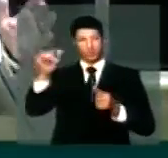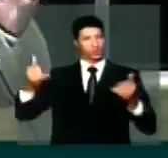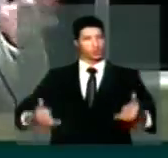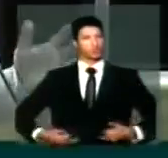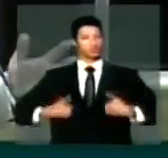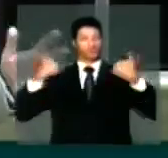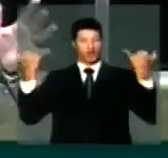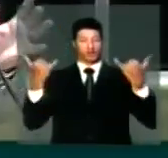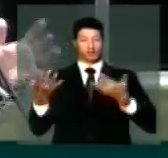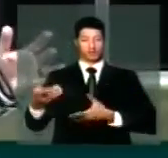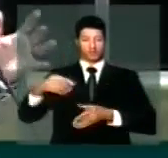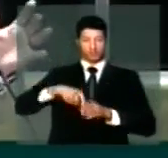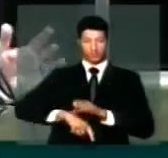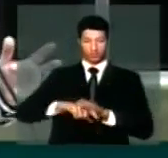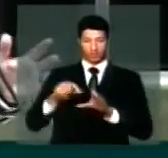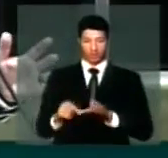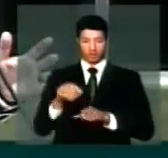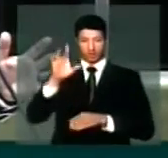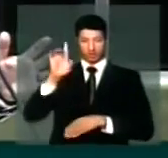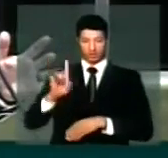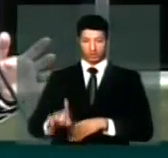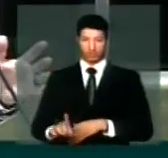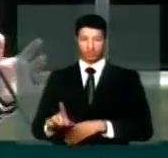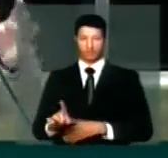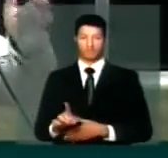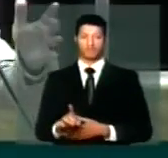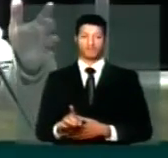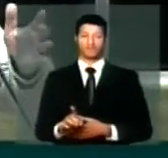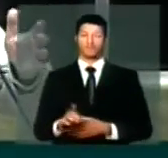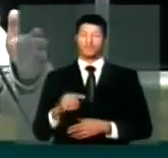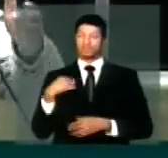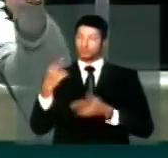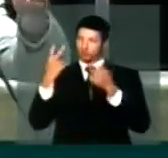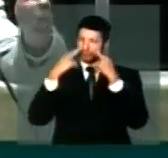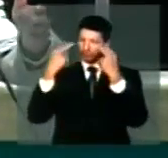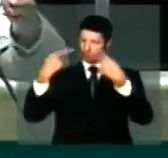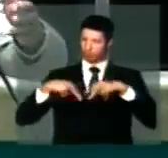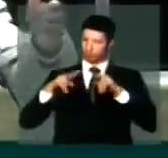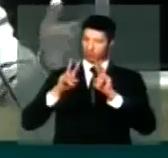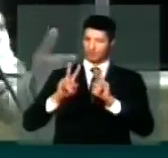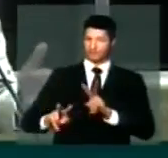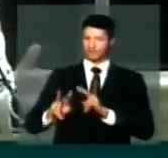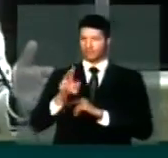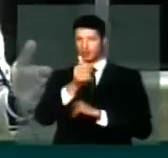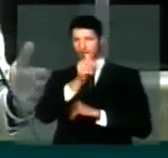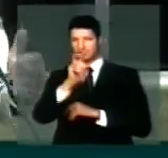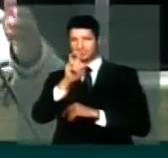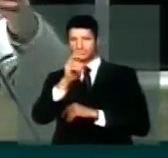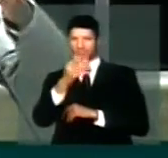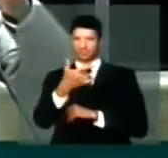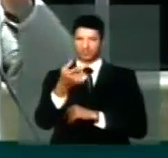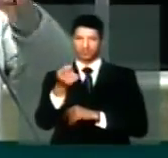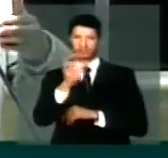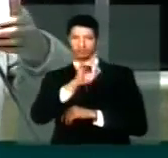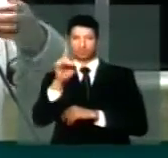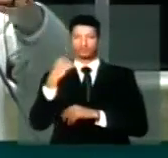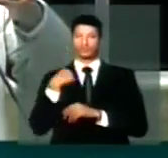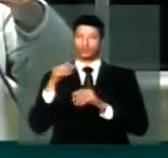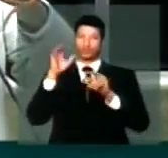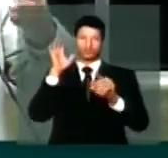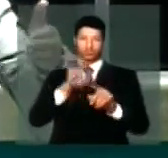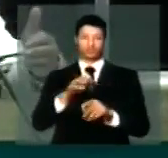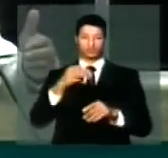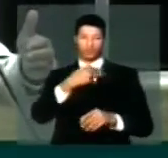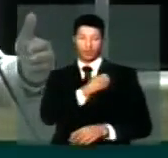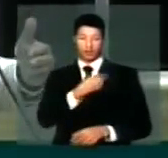festa, elegendo a mesa diretora, nos víssemos daqui a 15, 20 dias com denúncias